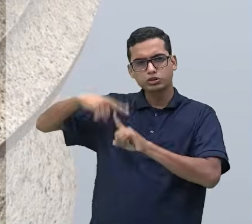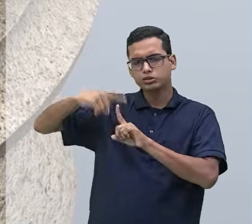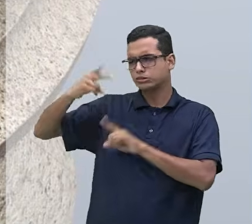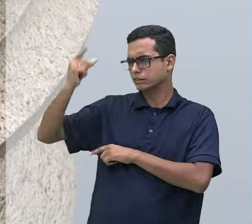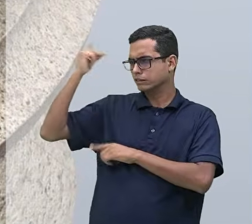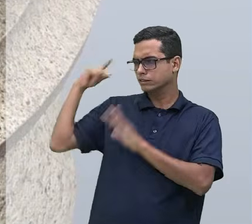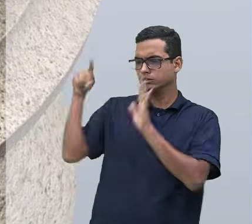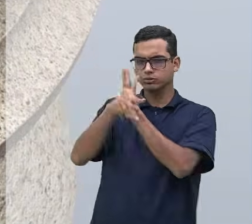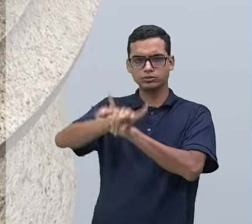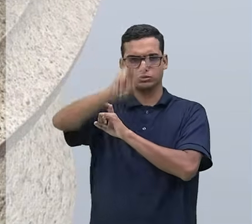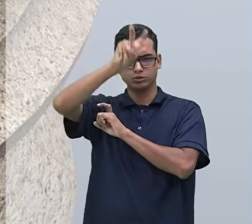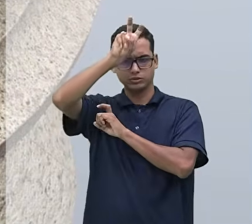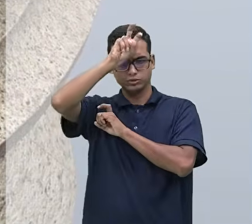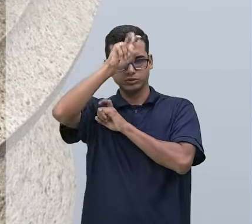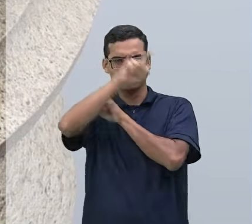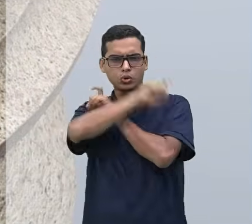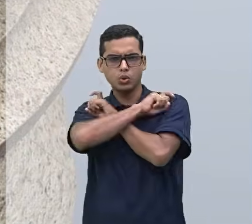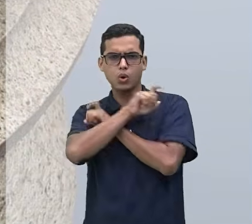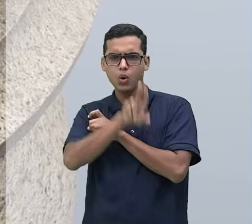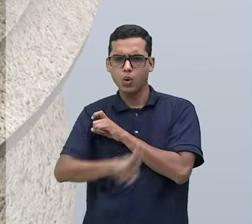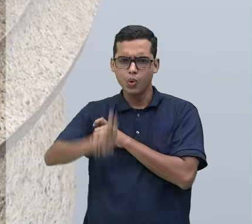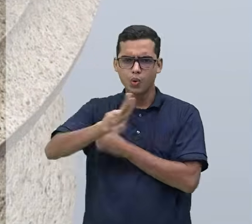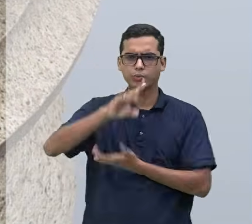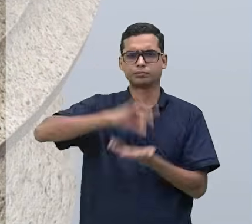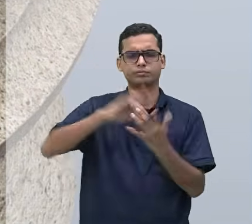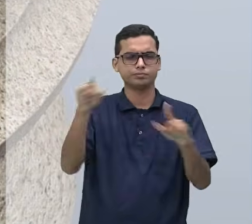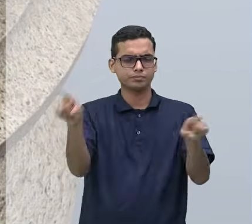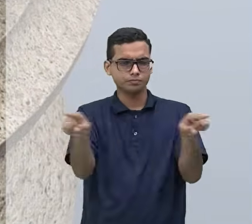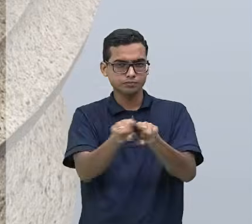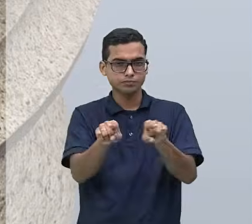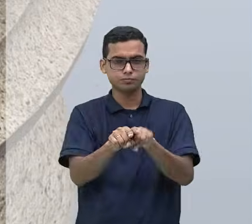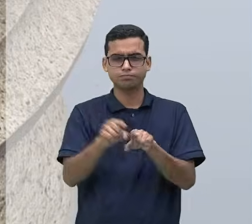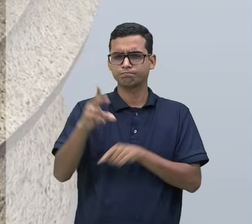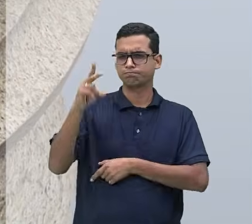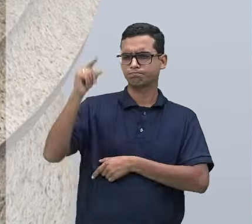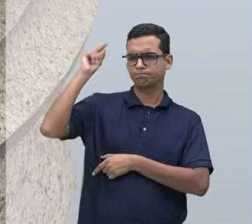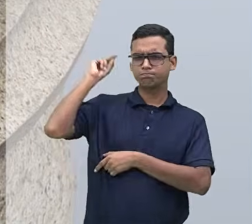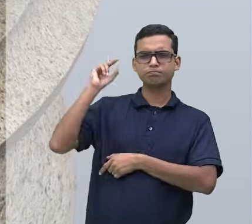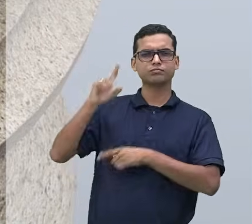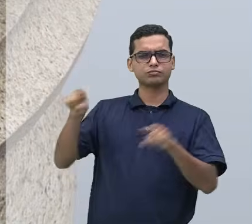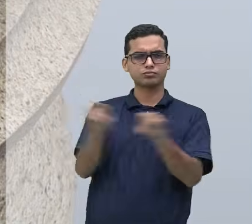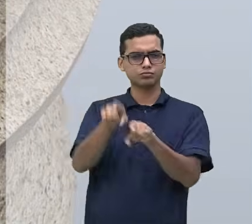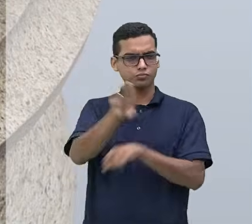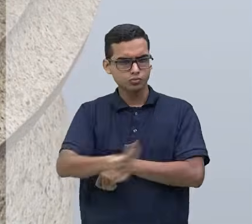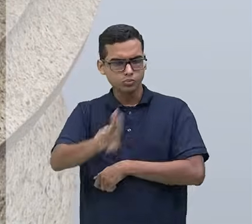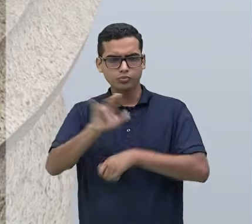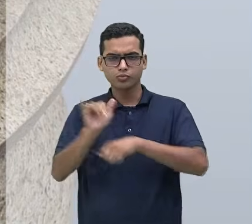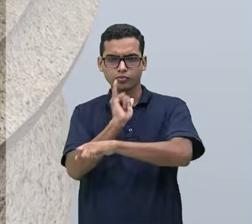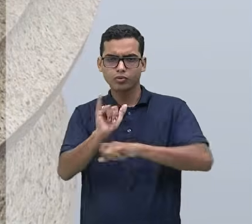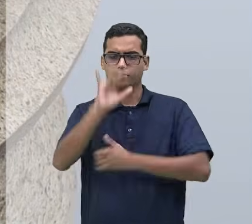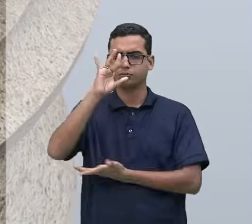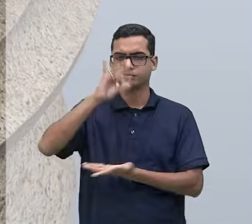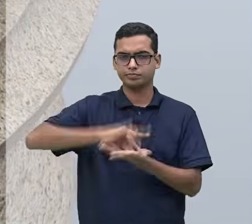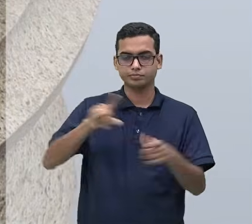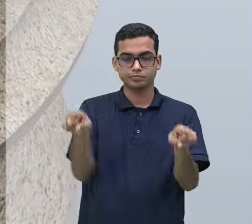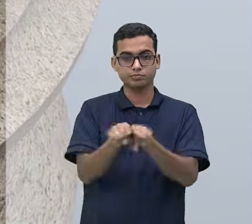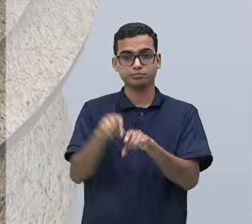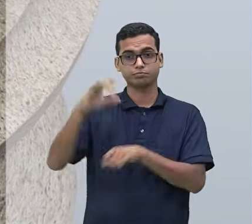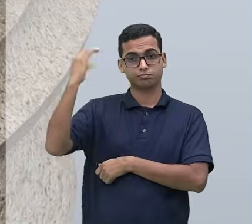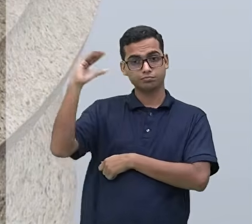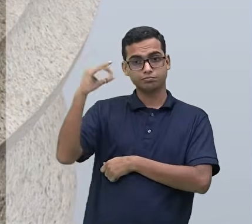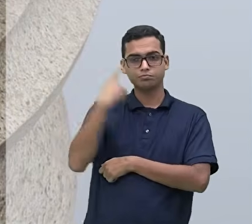estão analisando aí. Então, a gente observa que desde aquele tempo eles já analisavam, né, através, olha só aí a ciência